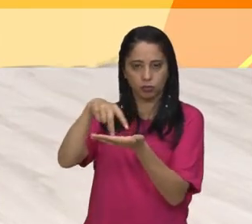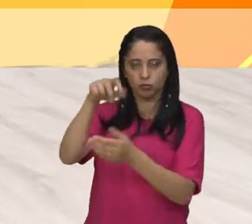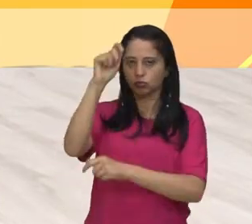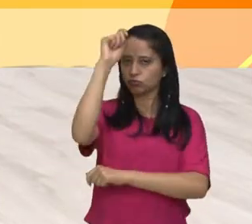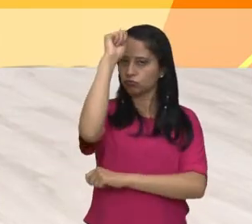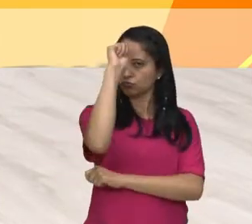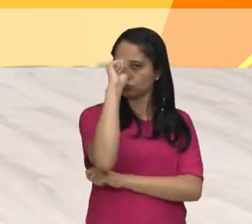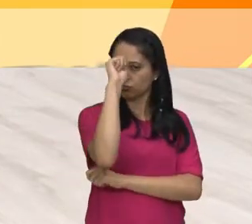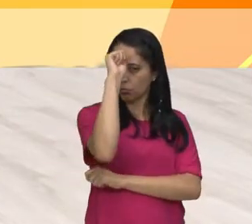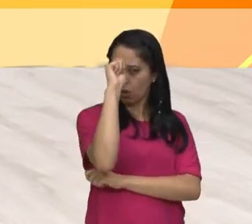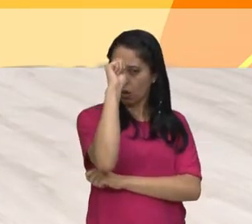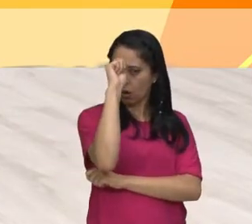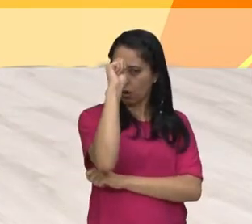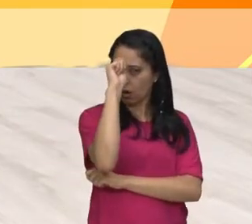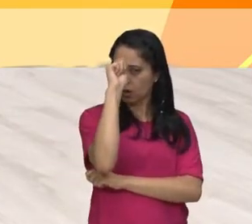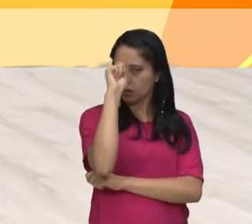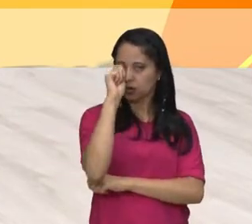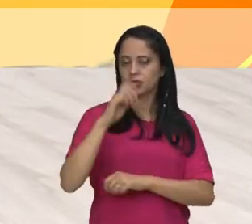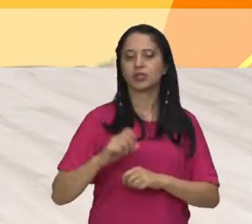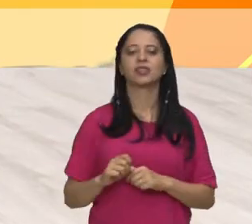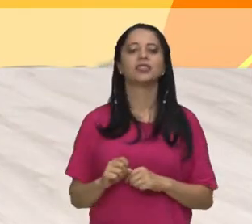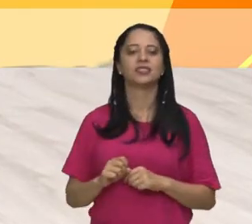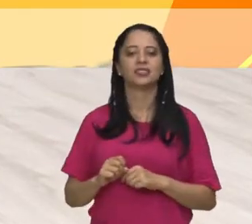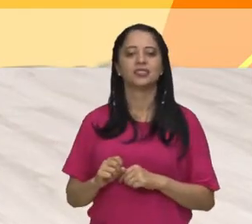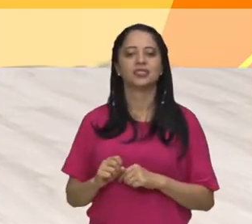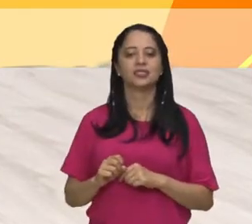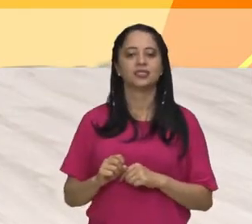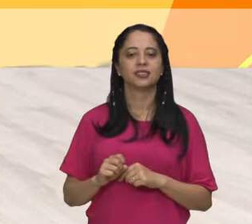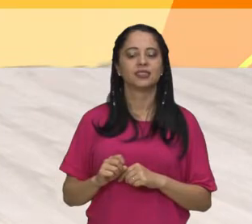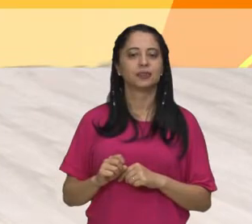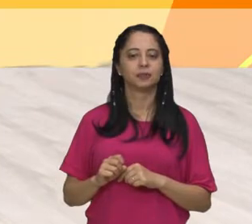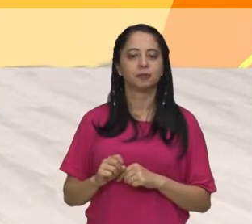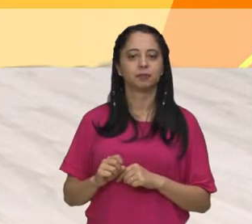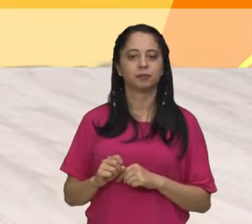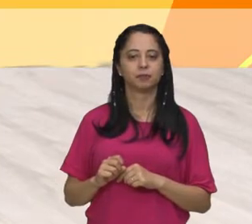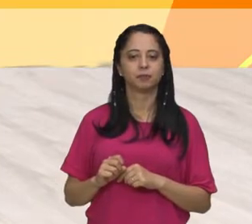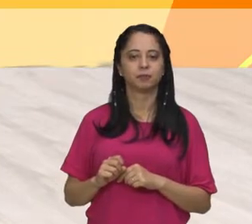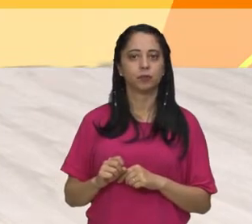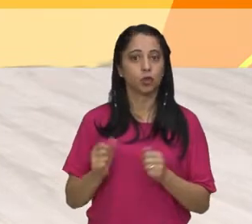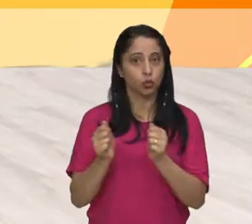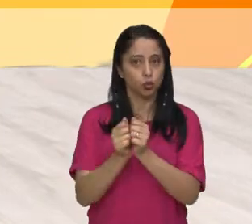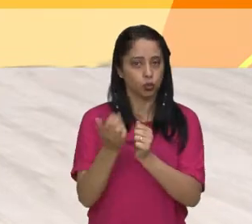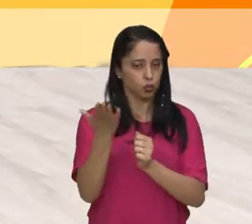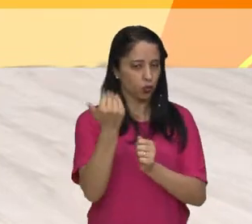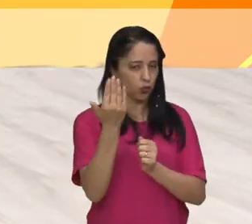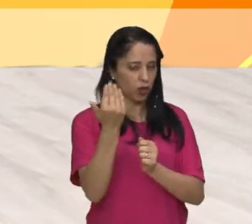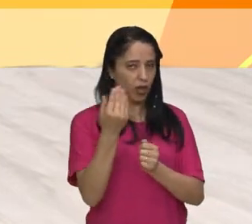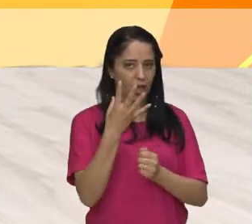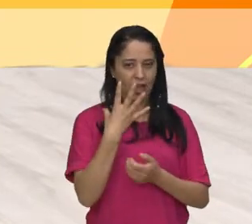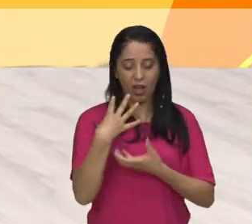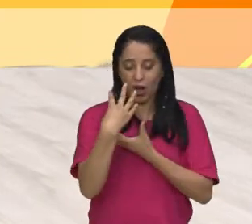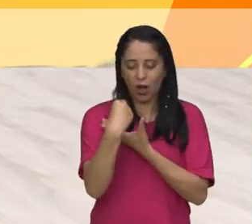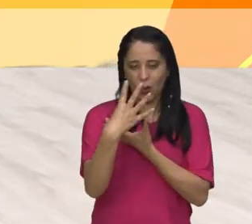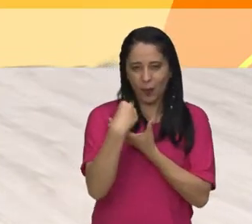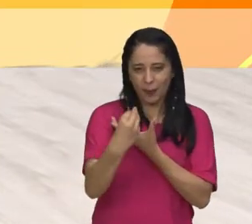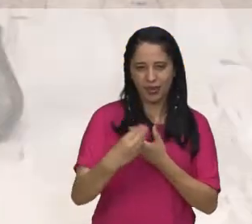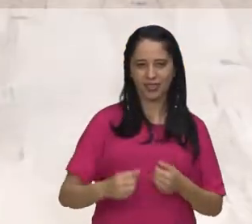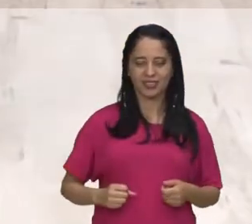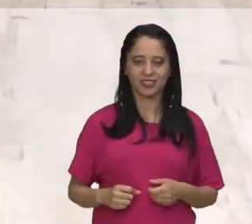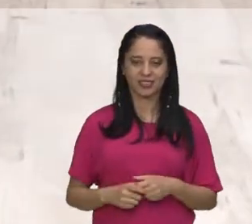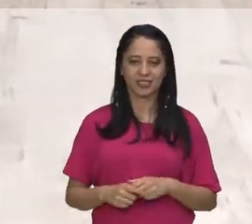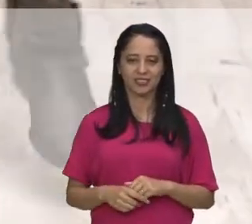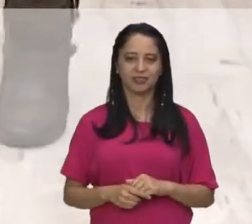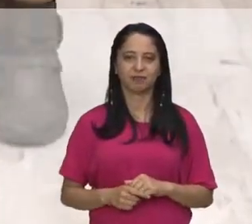esquerda. Vamos começar 8 balancinhos da base do piseiro no lugar, tá? Vamos juntos? Prepara. E foi. E